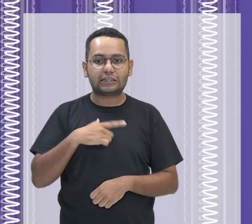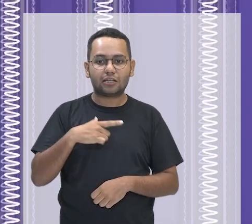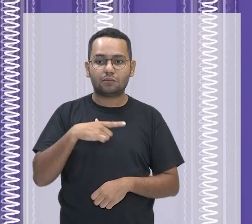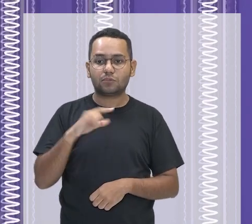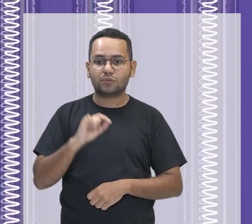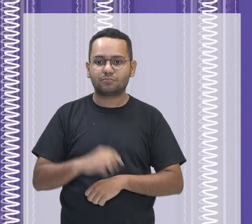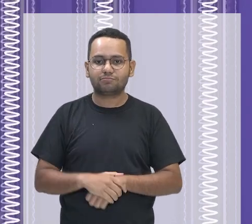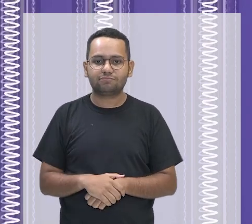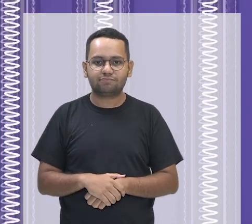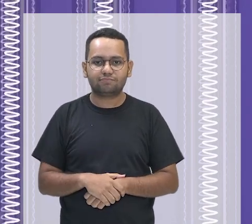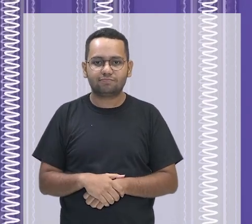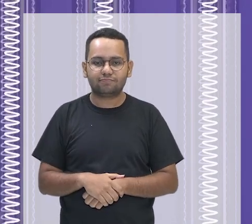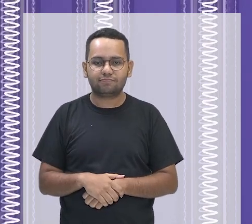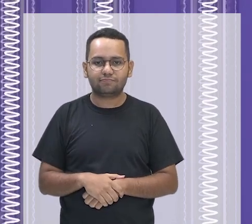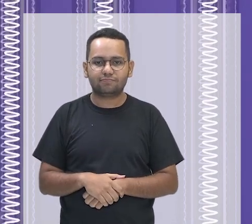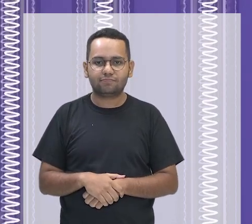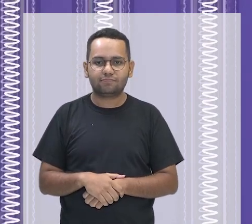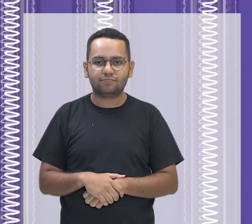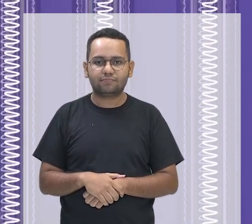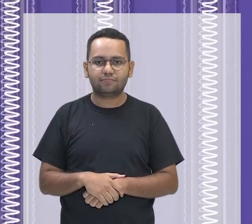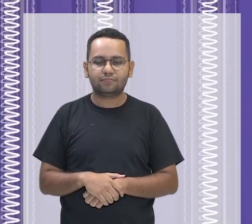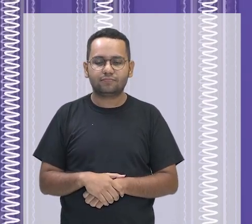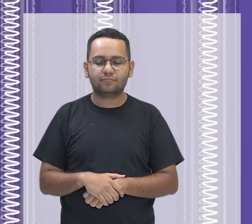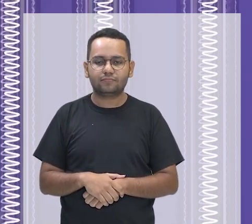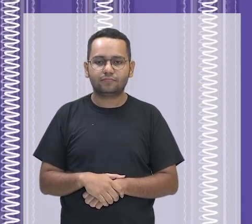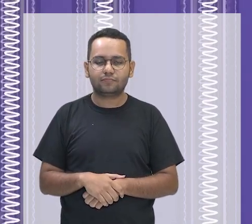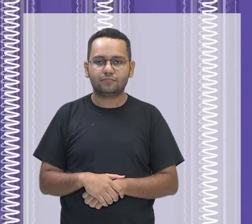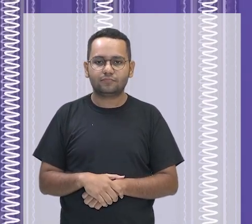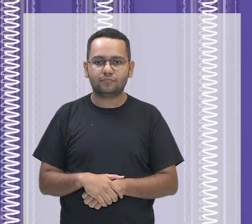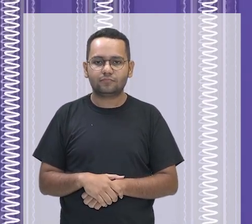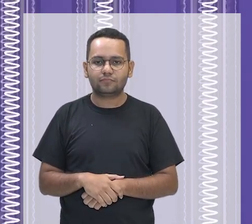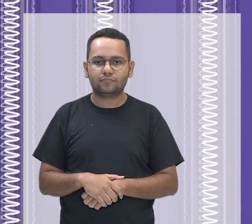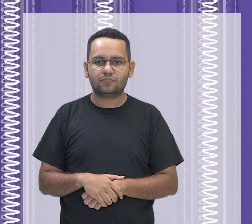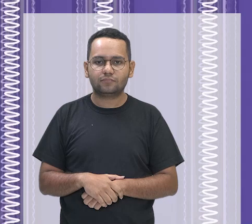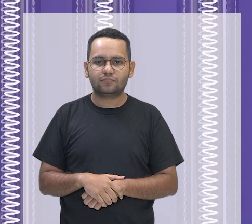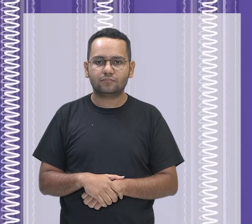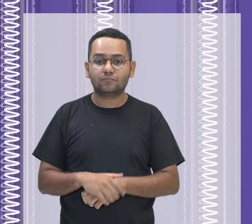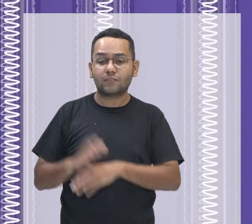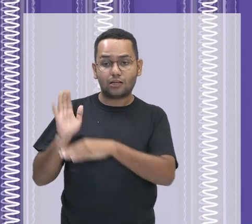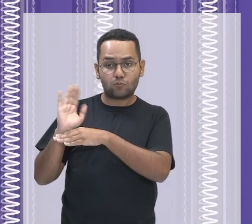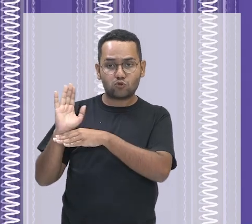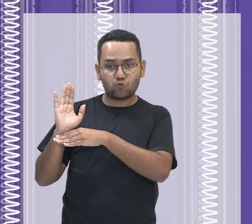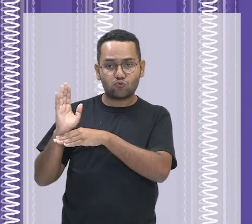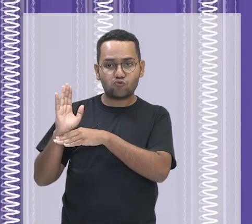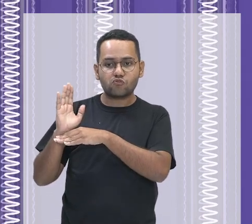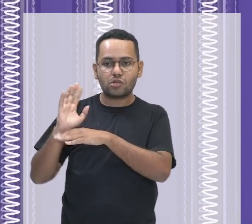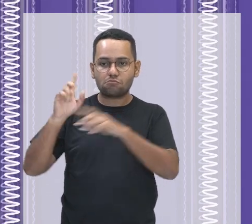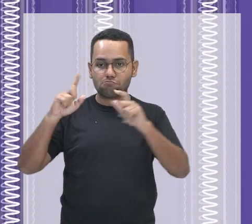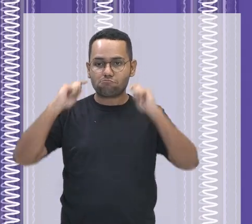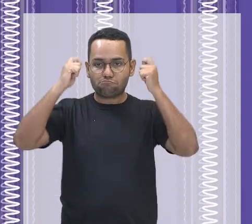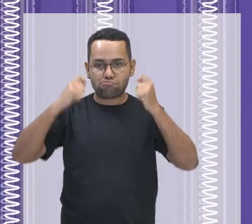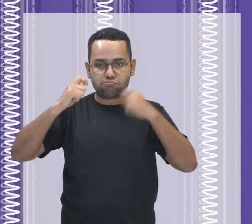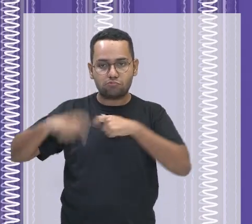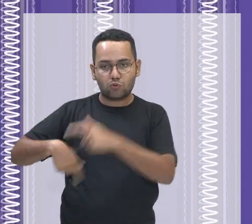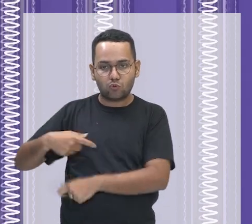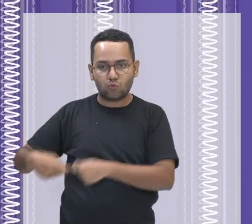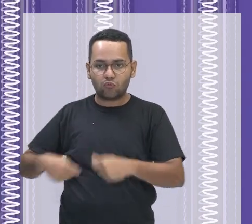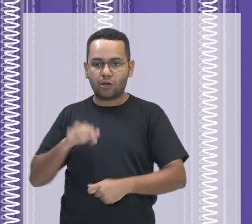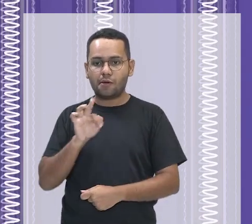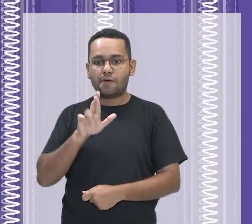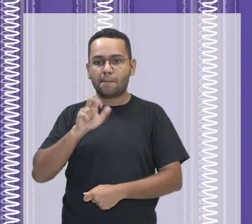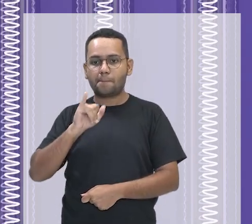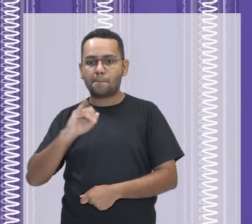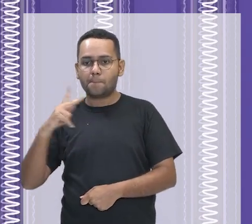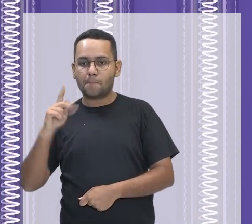agora com uma mensagem, com uma reflexão do Frei Paulo Xavier, frade capuchinho,